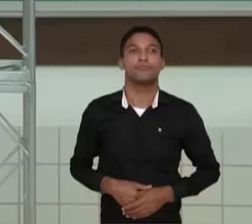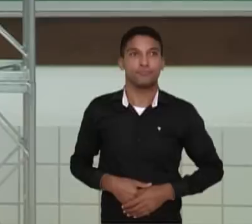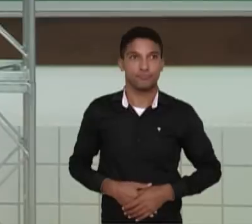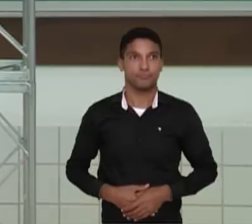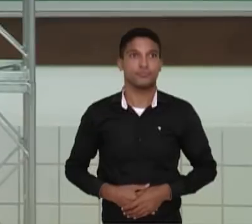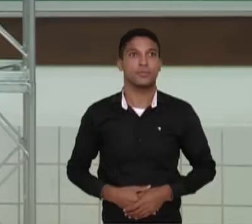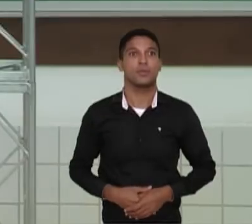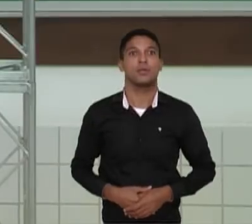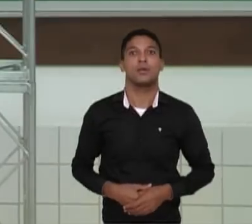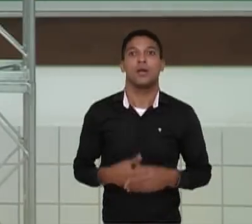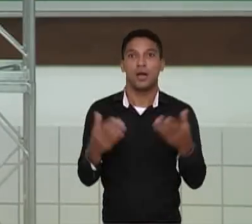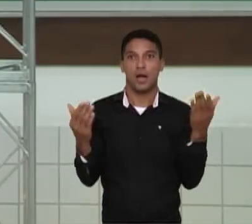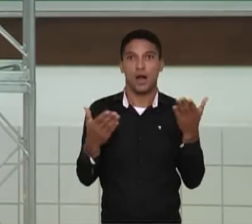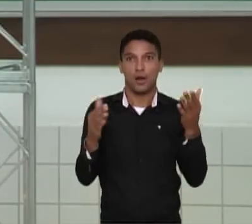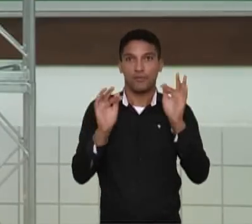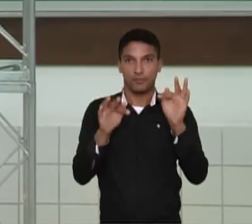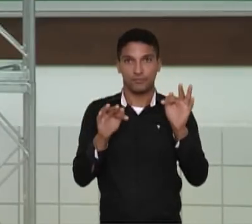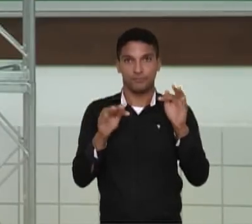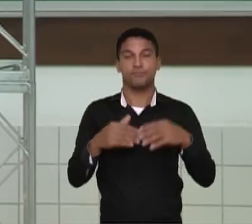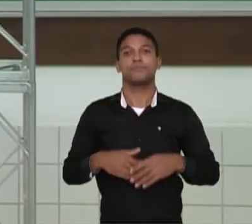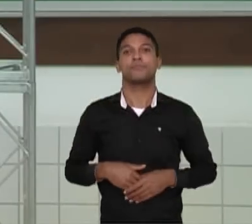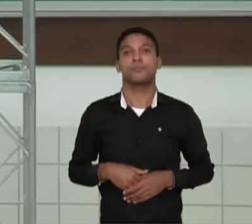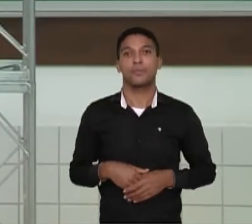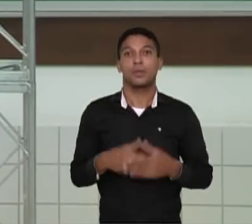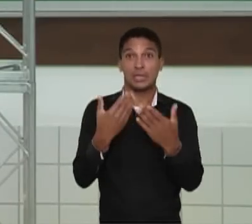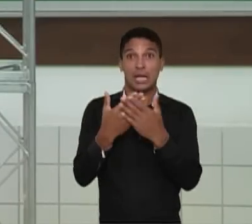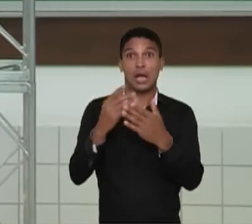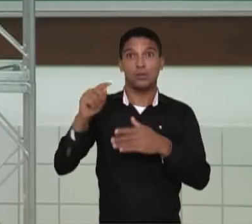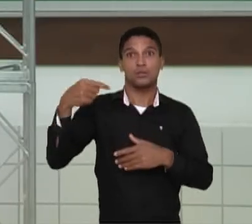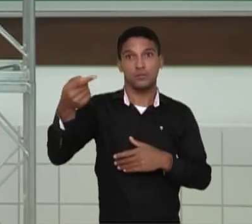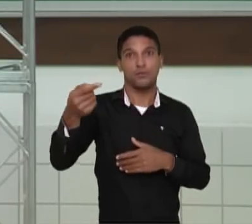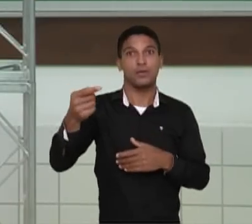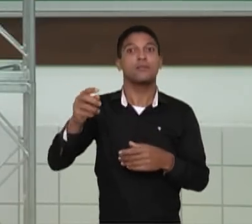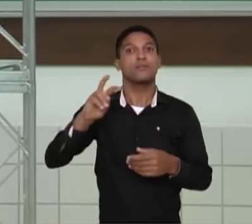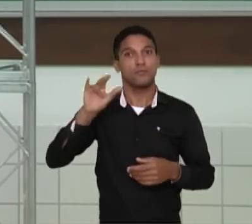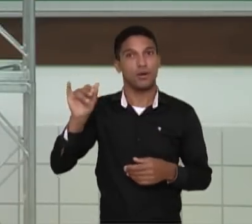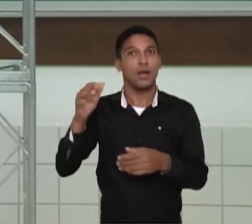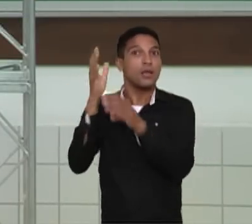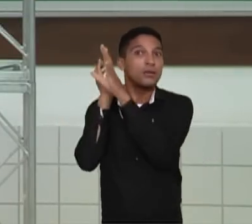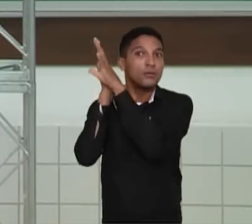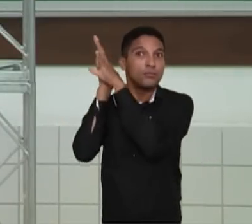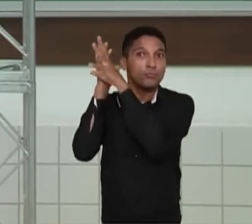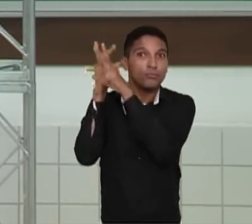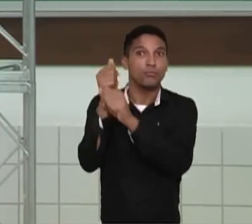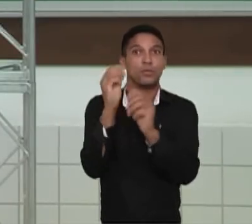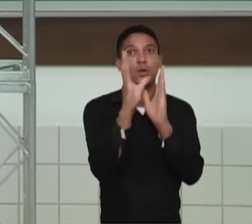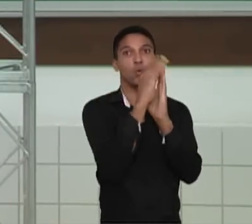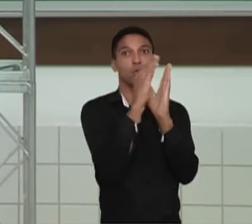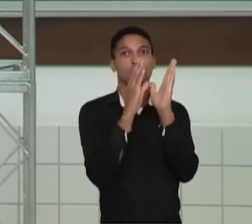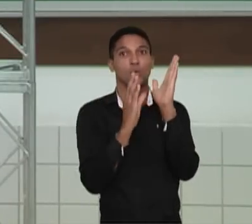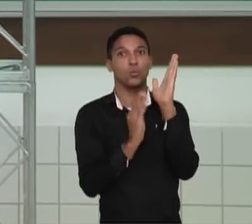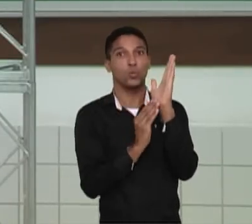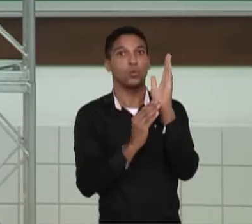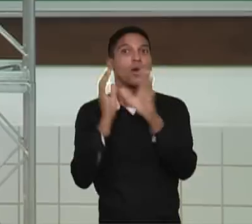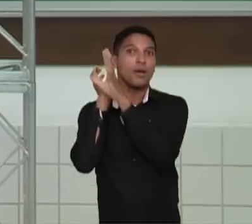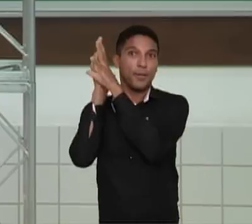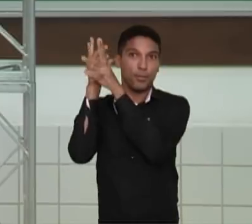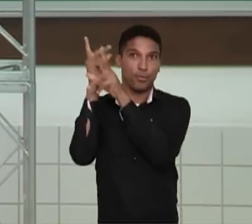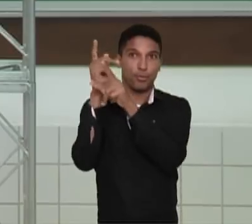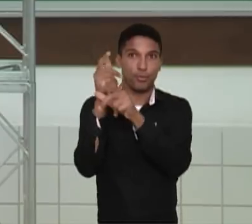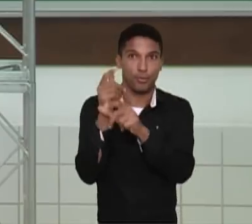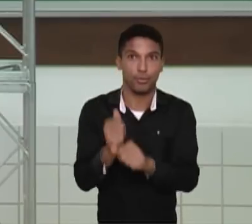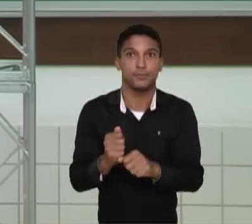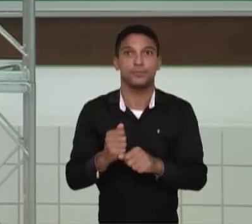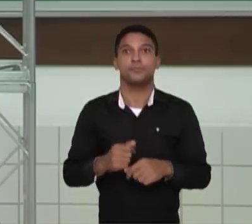também, nós faremos uma retomada de alguns conteúdos, além de razão e proporção, tá bom? Agradeço